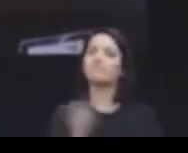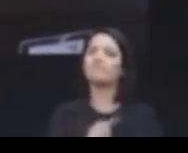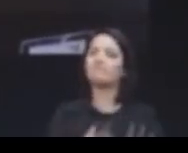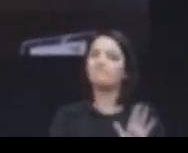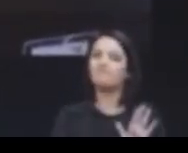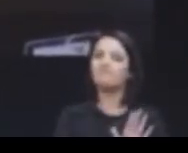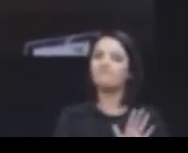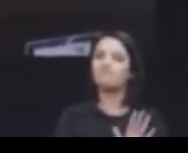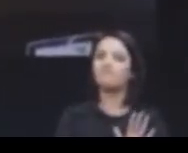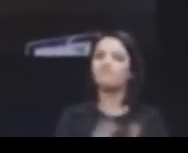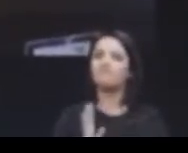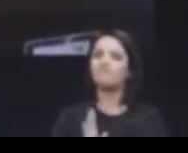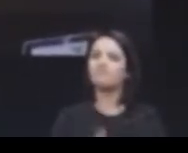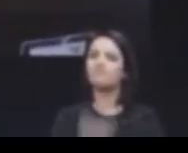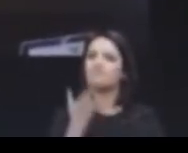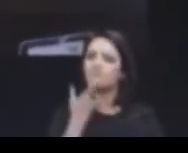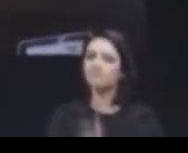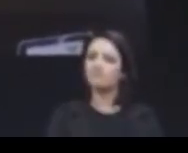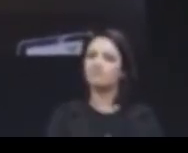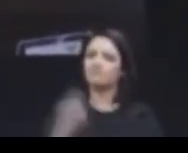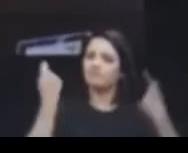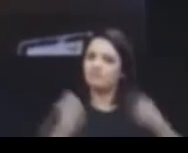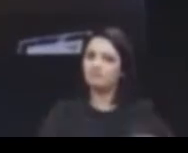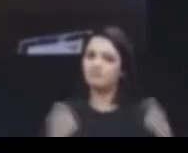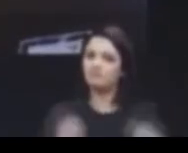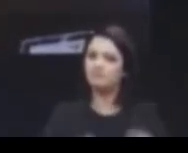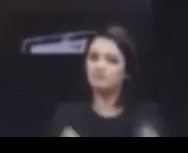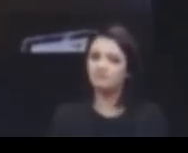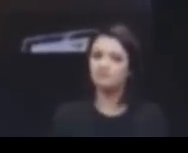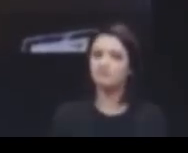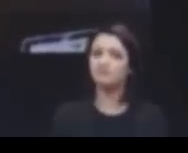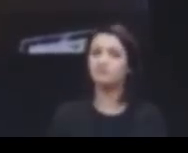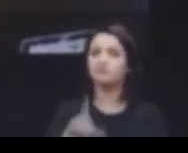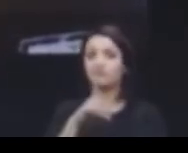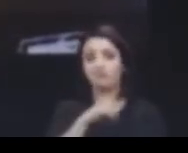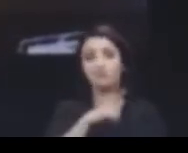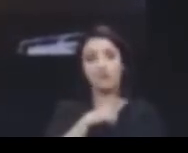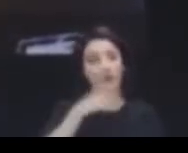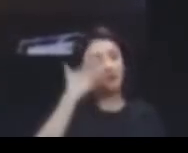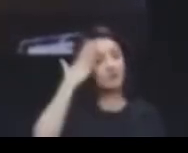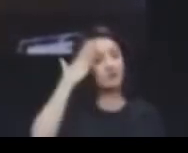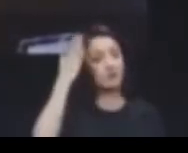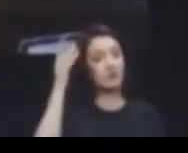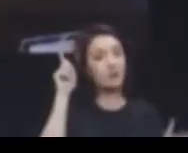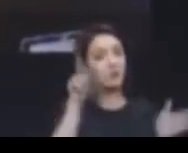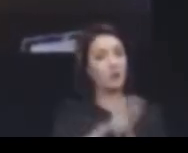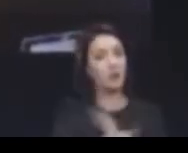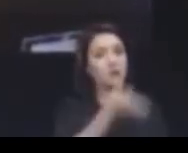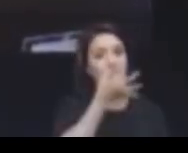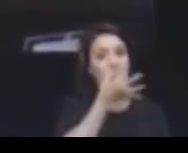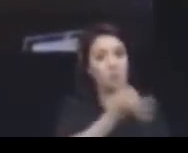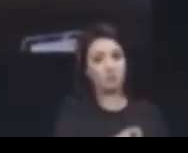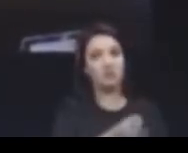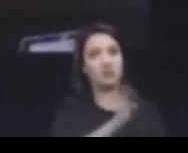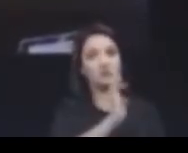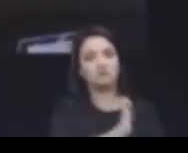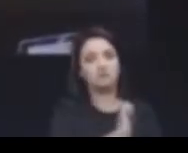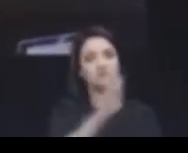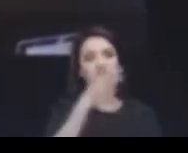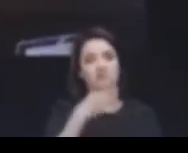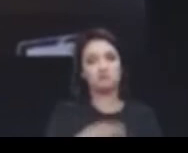a necessidade de que fossem ouvidas as entidades